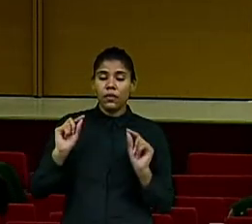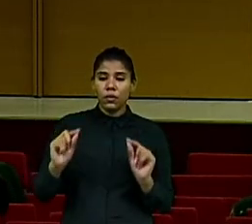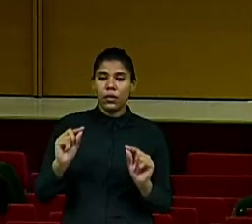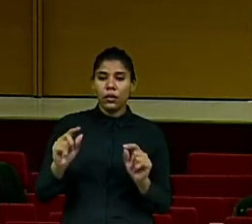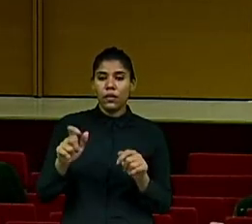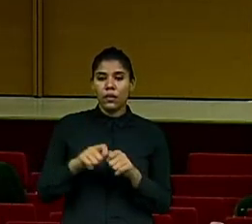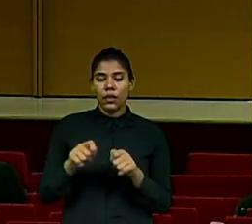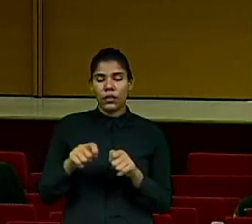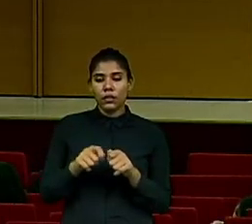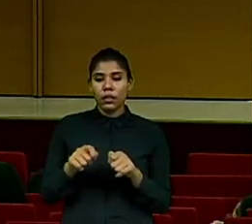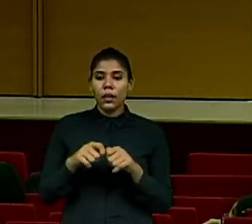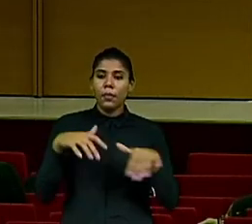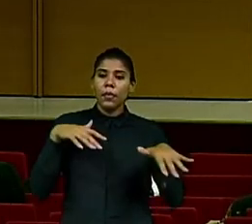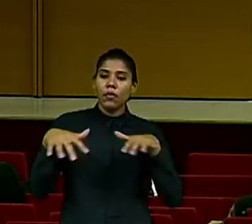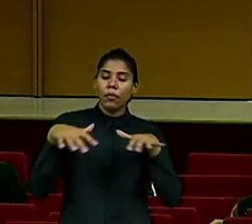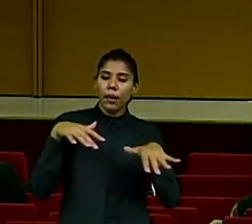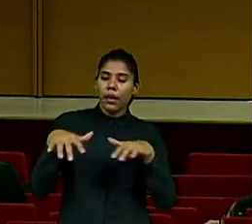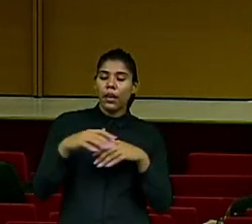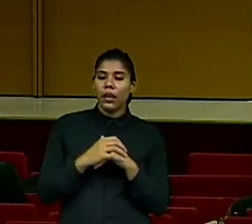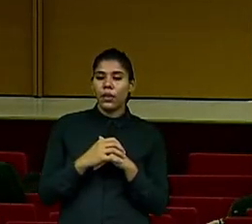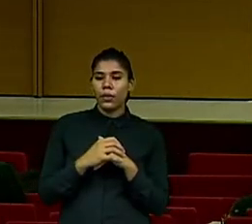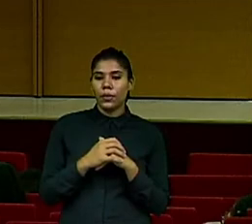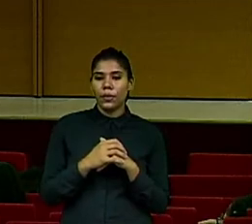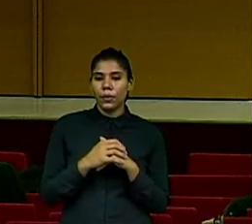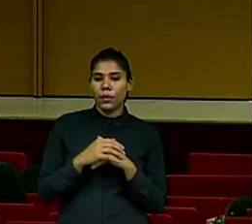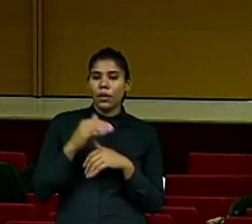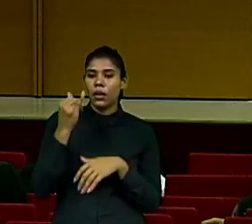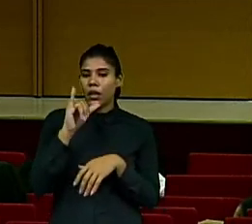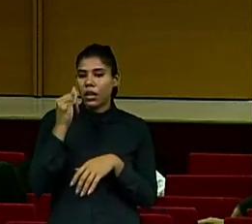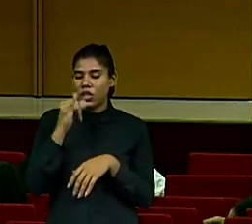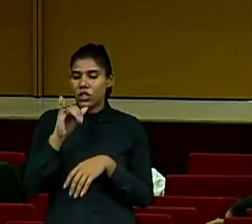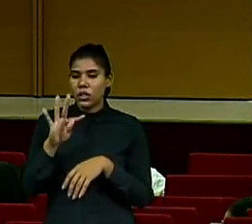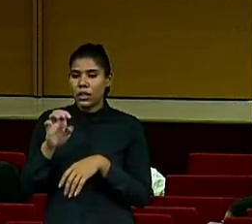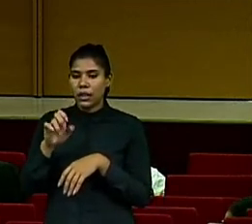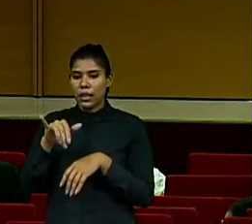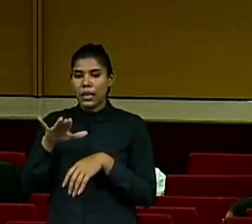o movimento é uma energia térmica